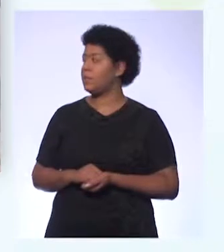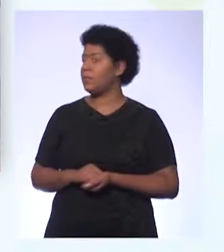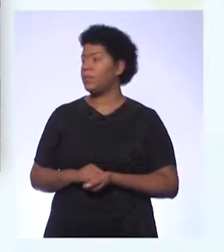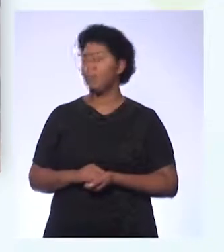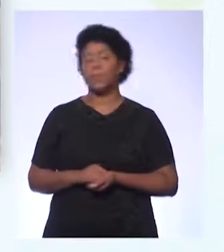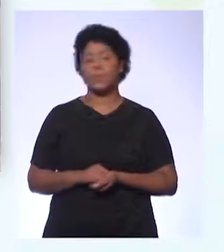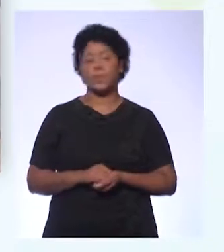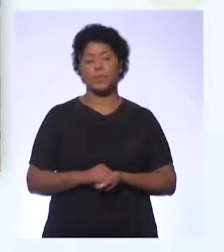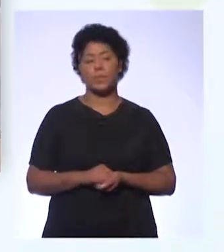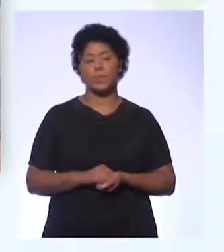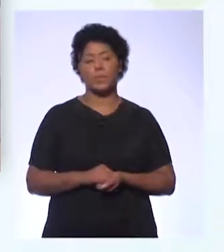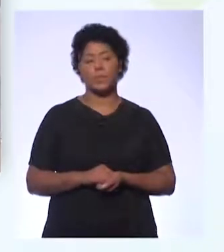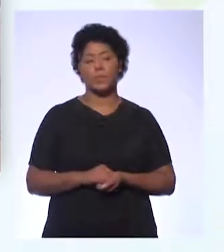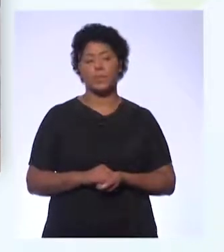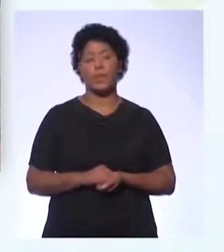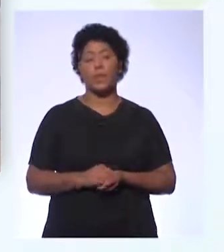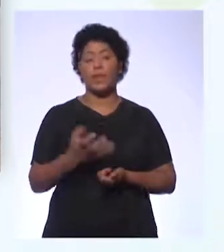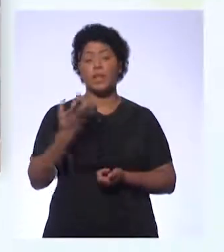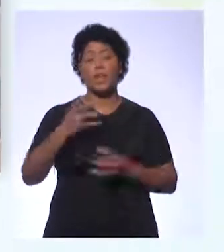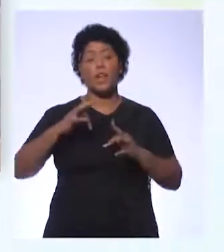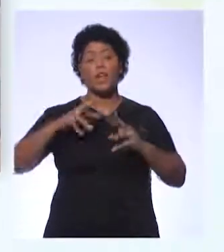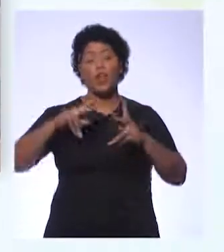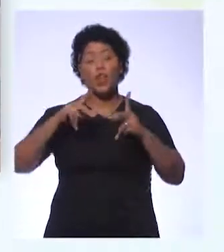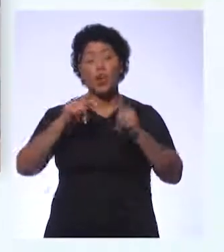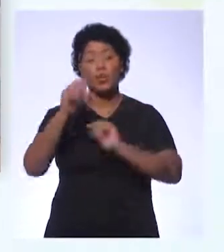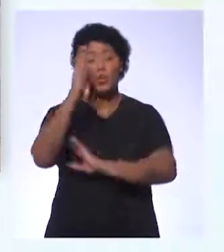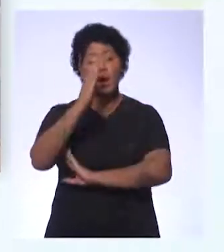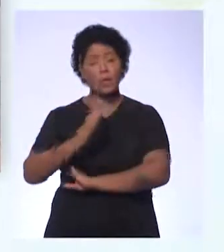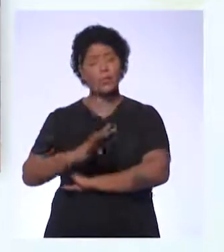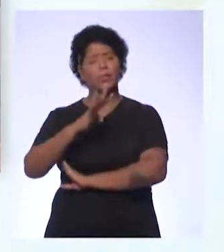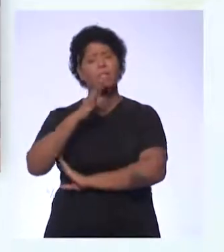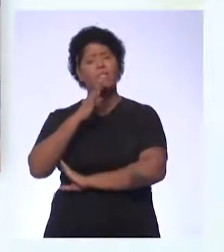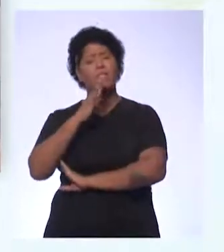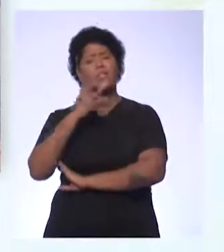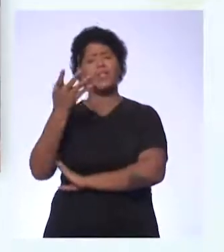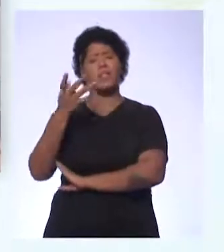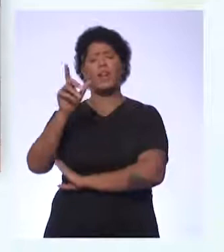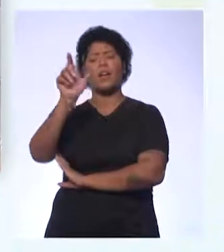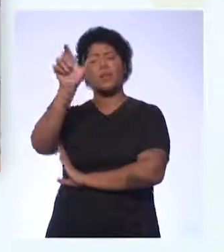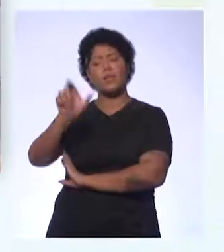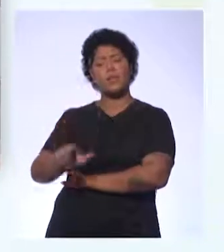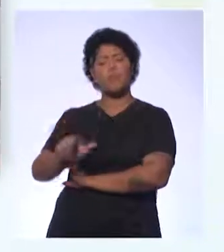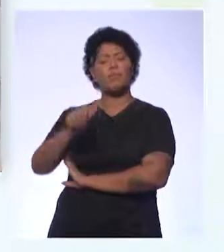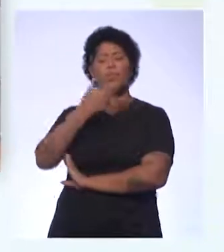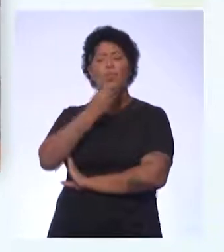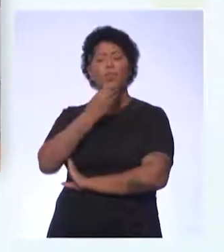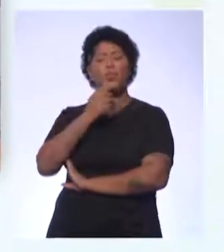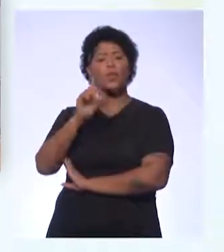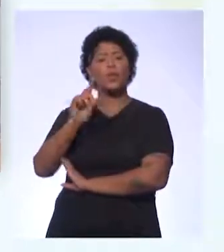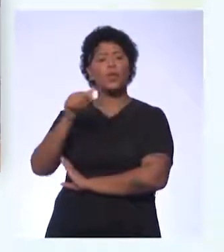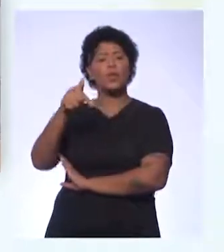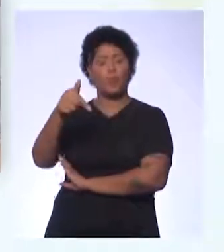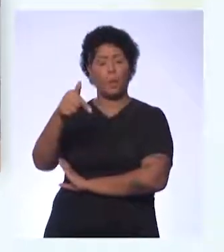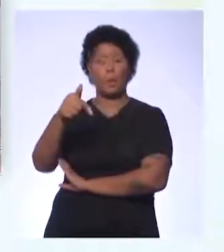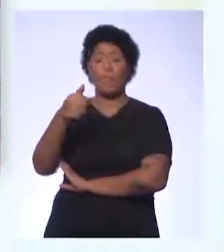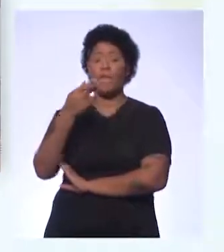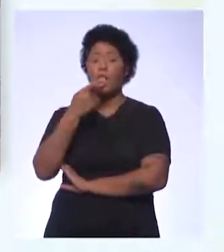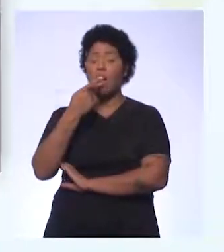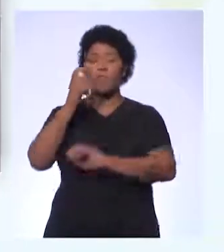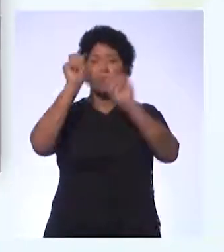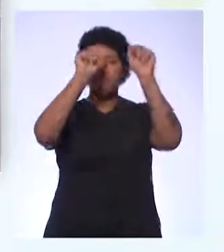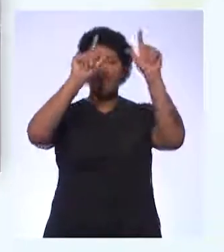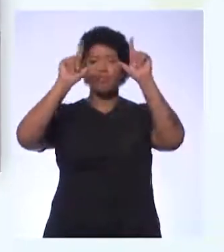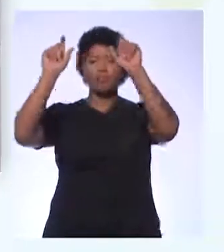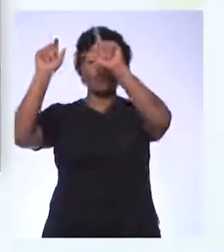para que todo Brasil conozca más, no solo de la obra de Cervantes, sino también del propio personaje Cervantes, del Cervantes hombre y